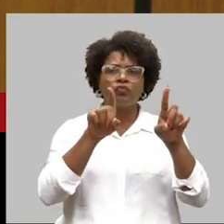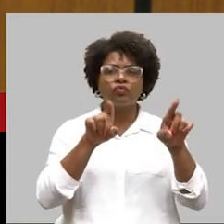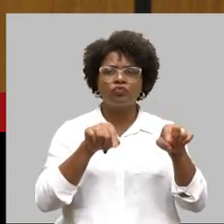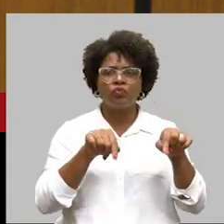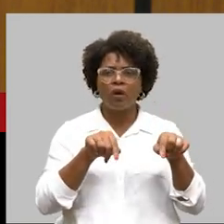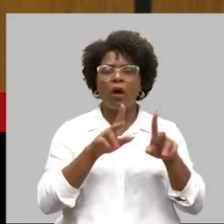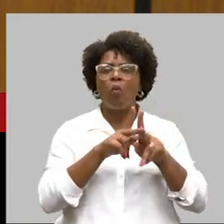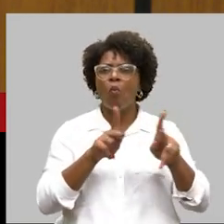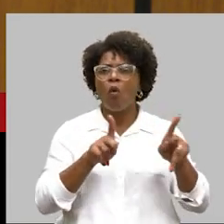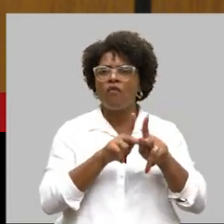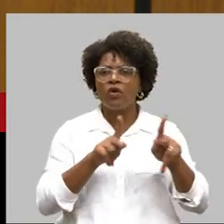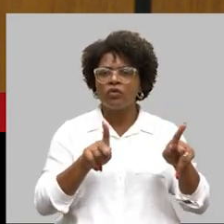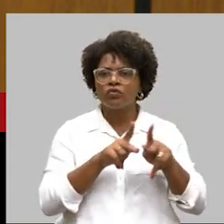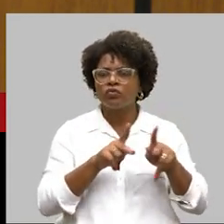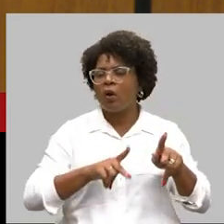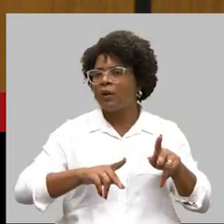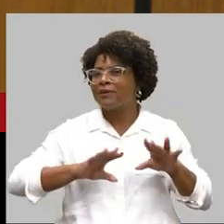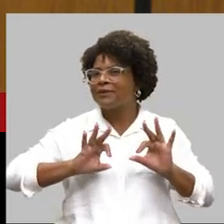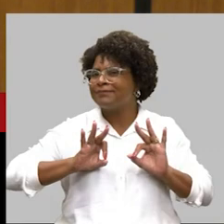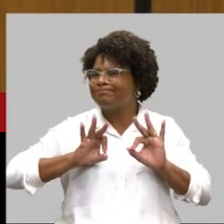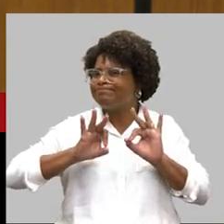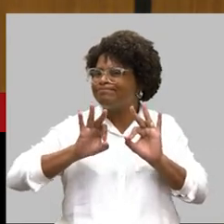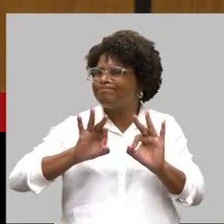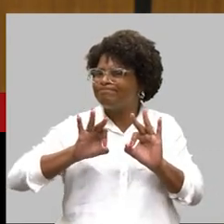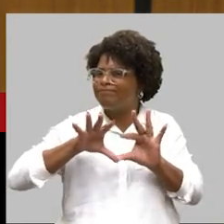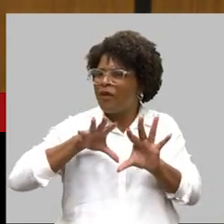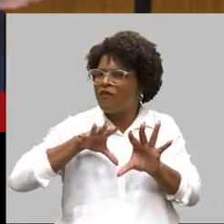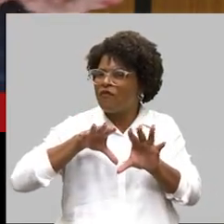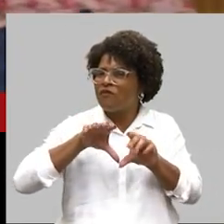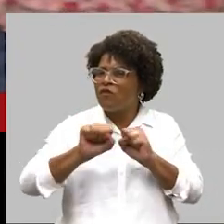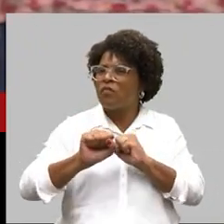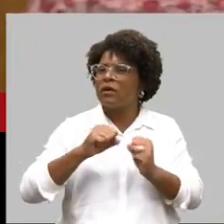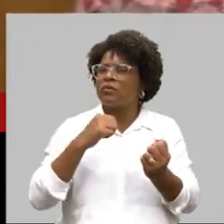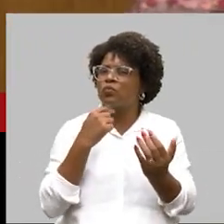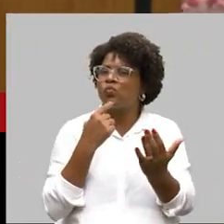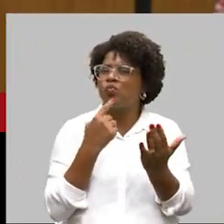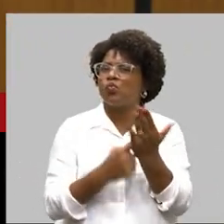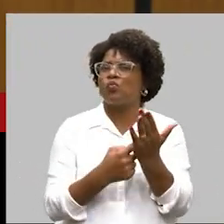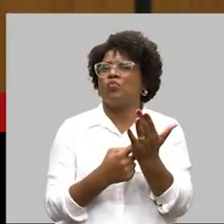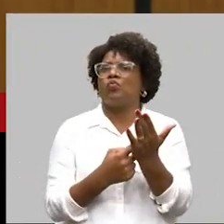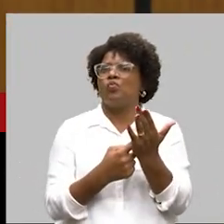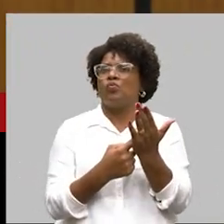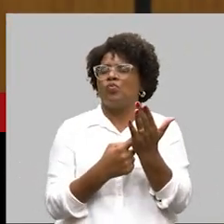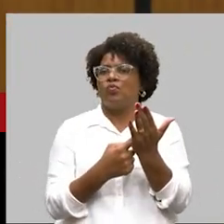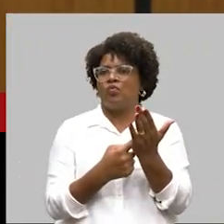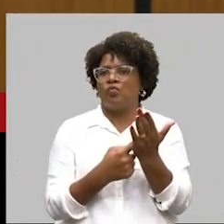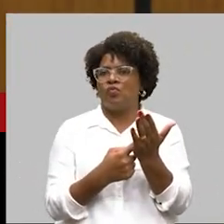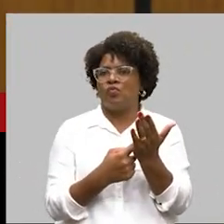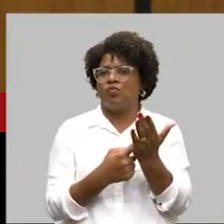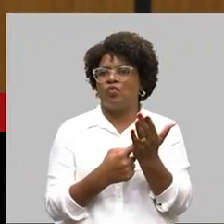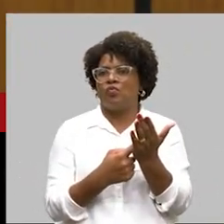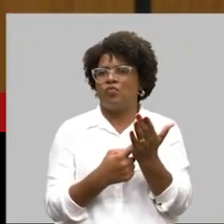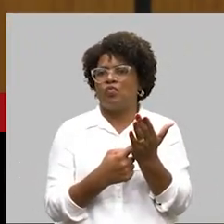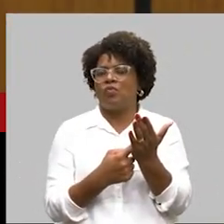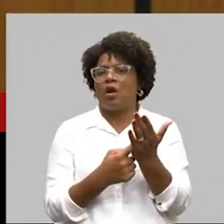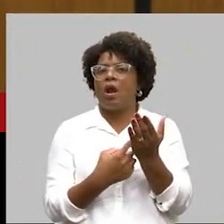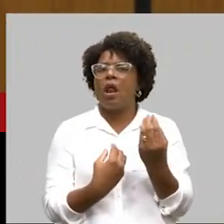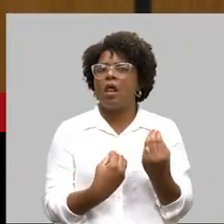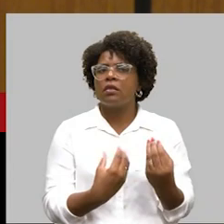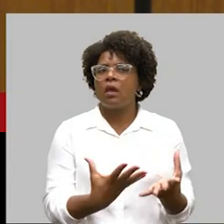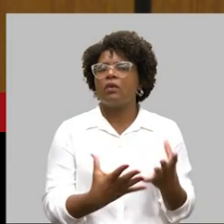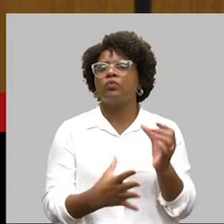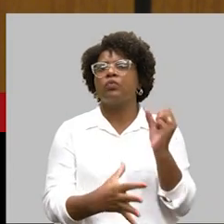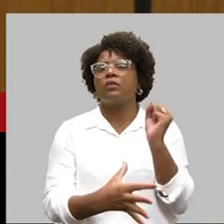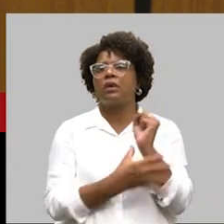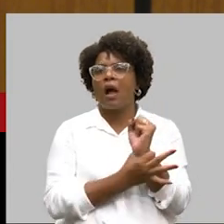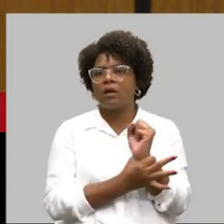alto eh nível de comprometimento e ao mesmo tempo de formação para garantir